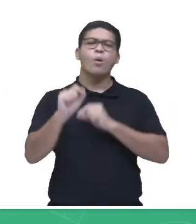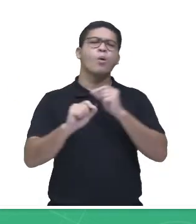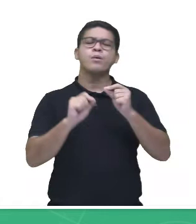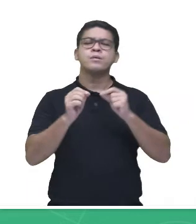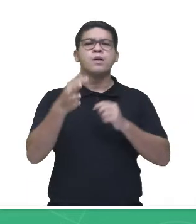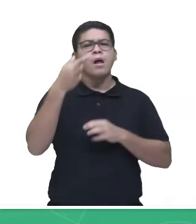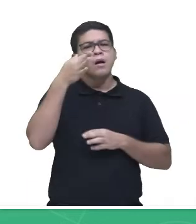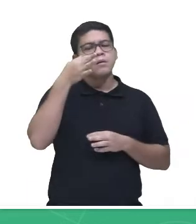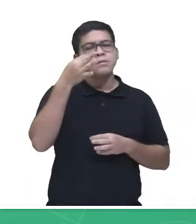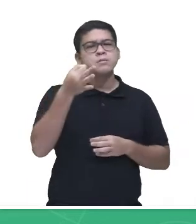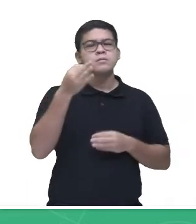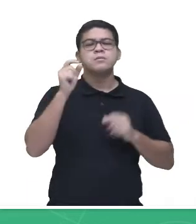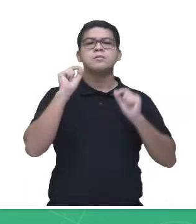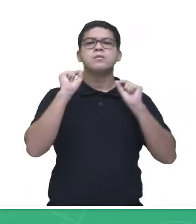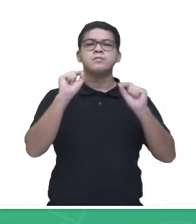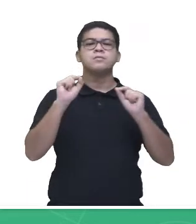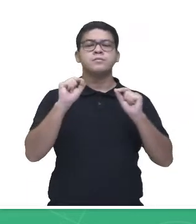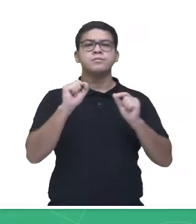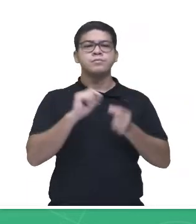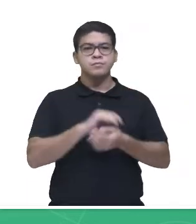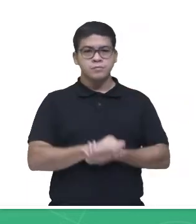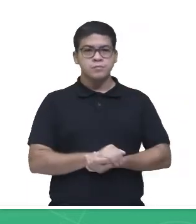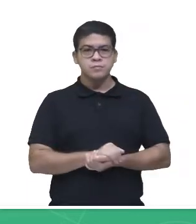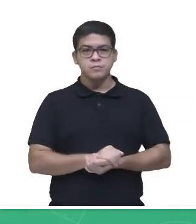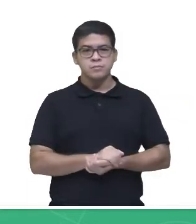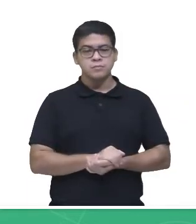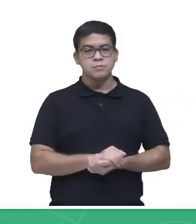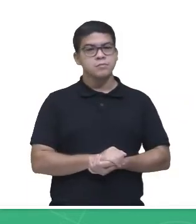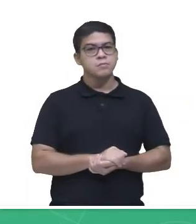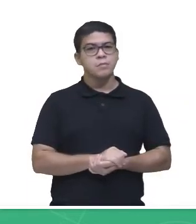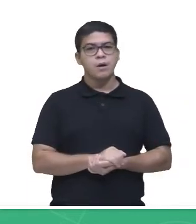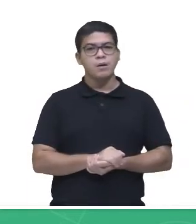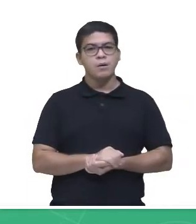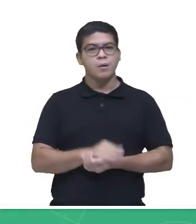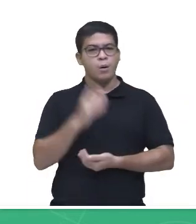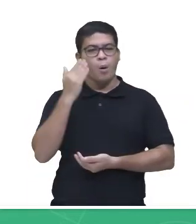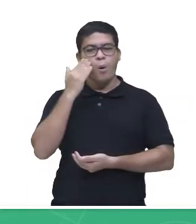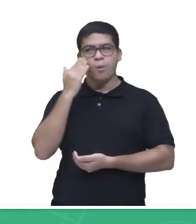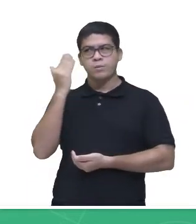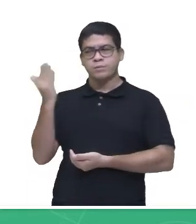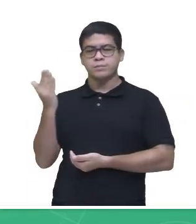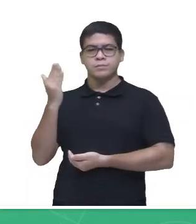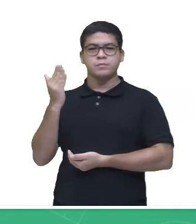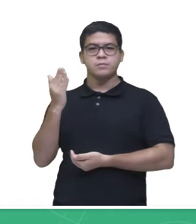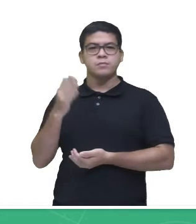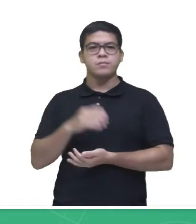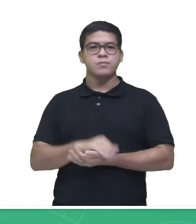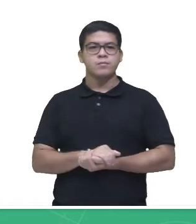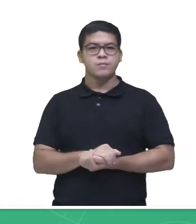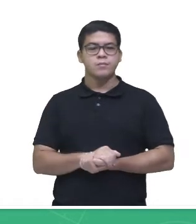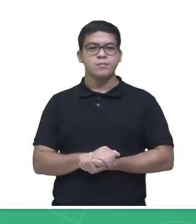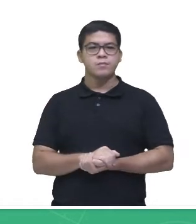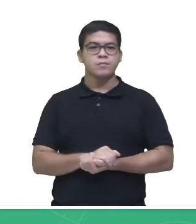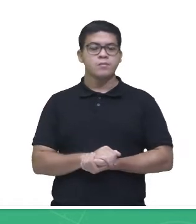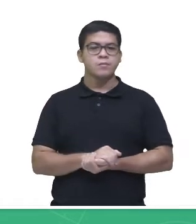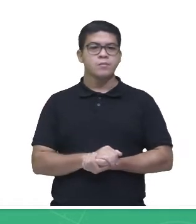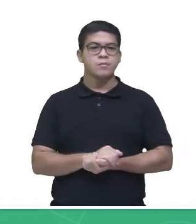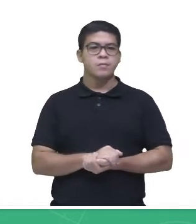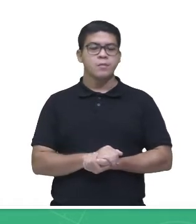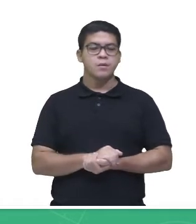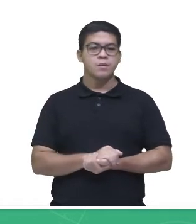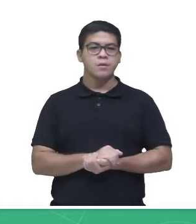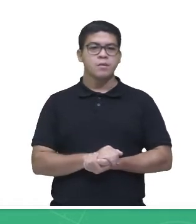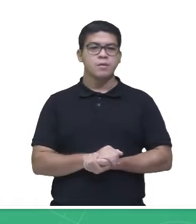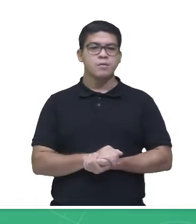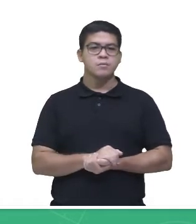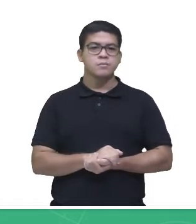também, depois disso, é esta expressãozinha aqui, esta manhã, que a gente vai ver lá na frente, mas de imediato eu já vou